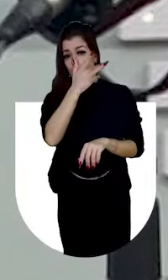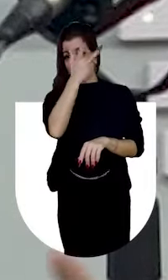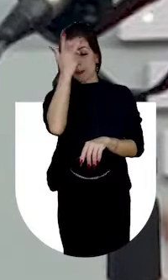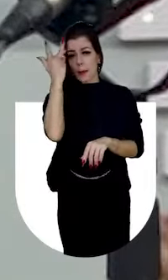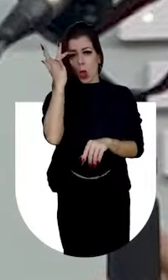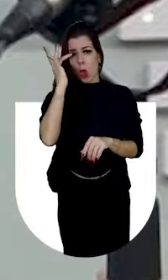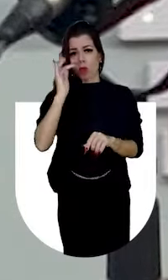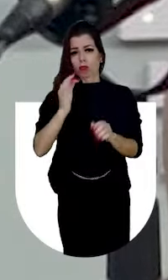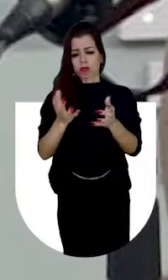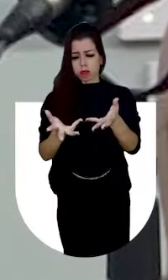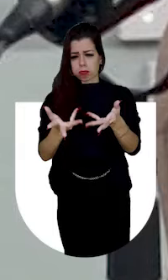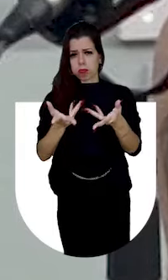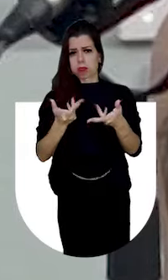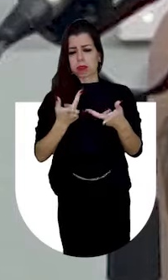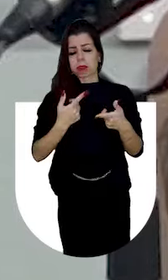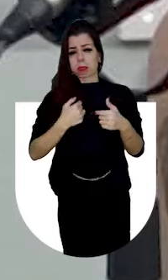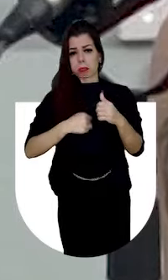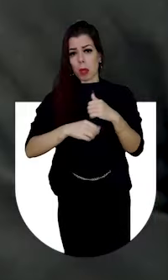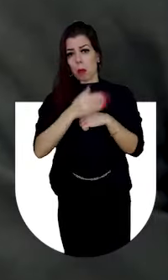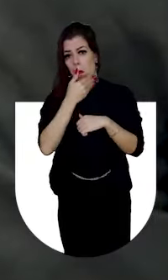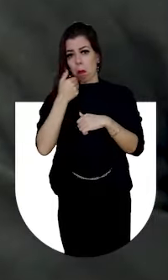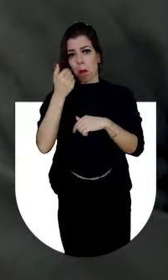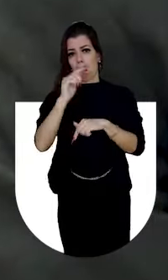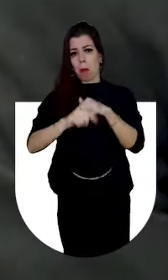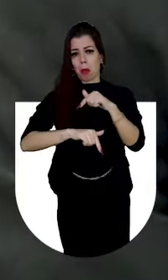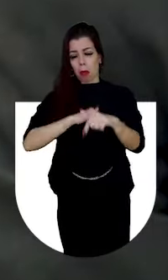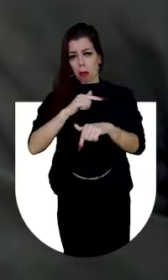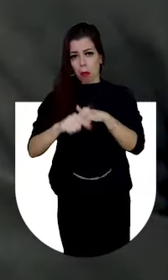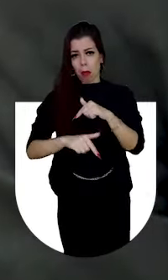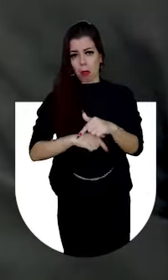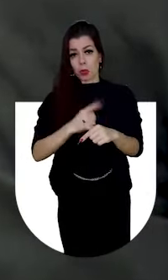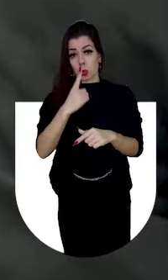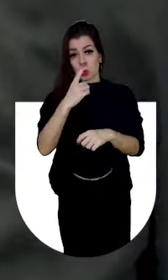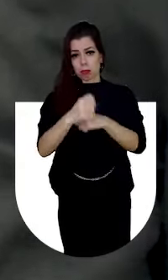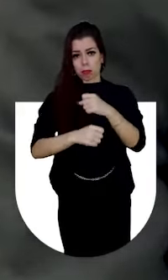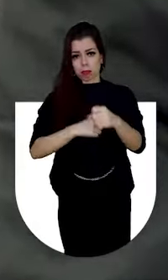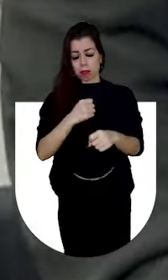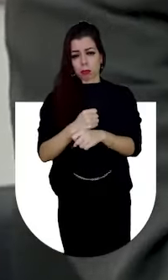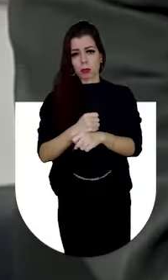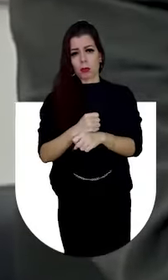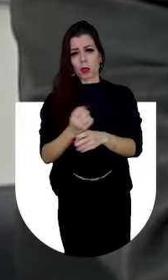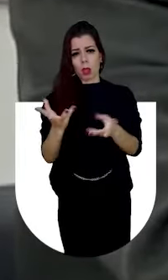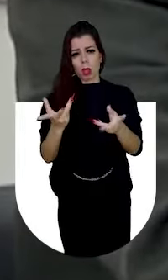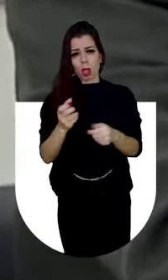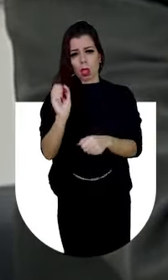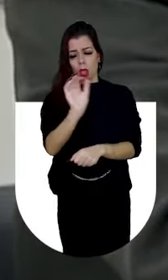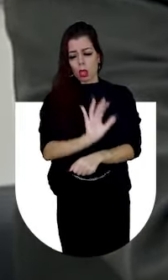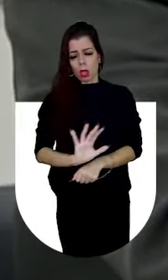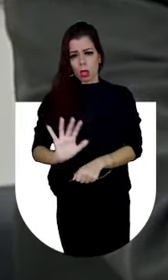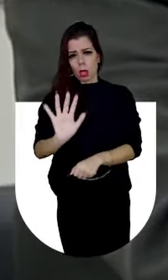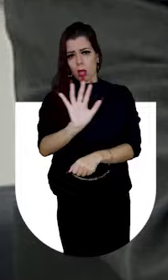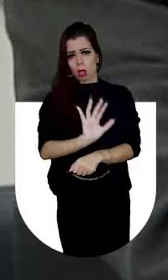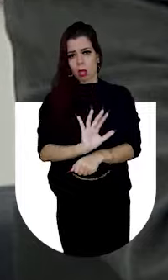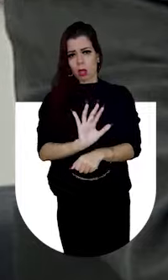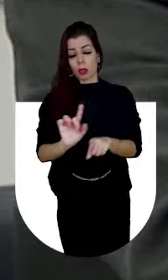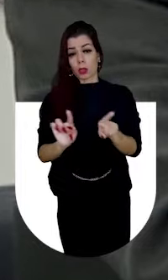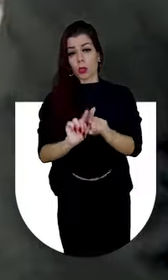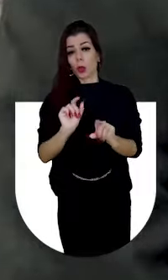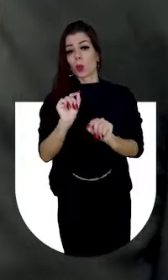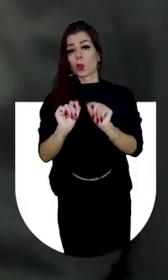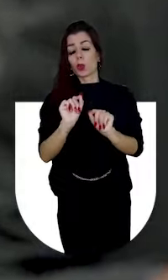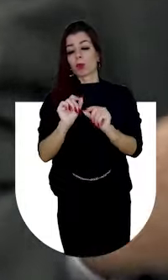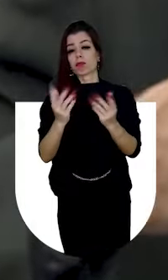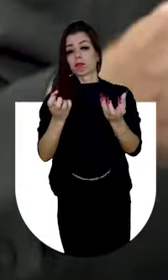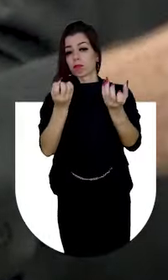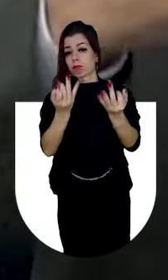E aí, comenta com a gente, secretário. Bom, nosso sistema de qualificação é muito robusto, né? Esse 144 mil foi o número do ano passado. E